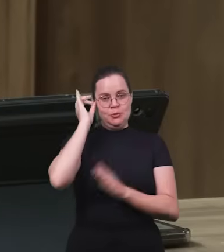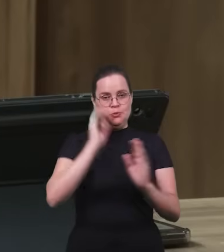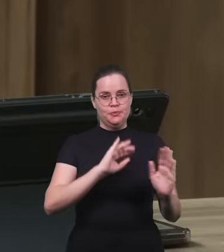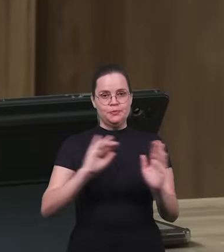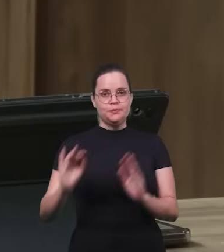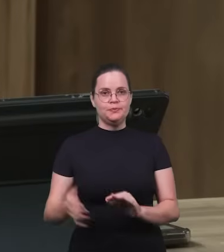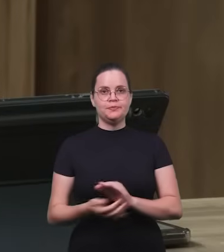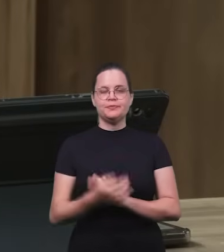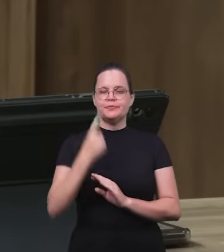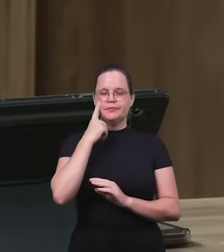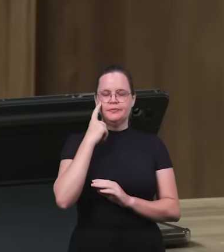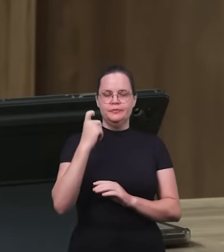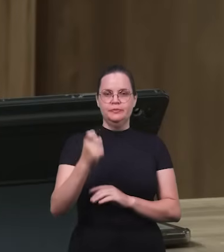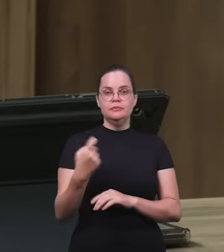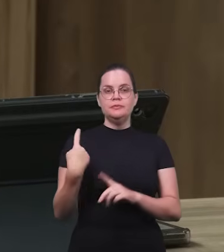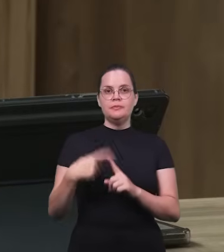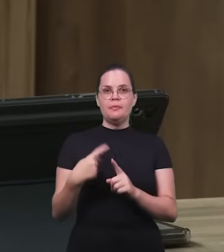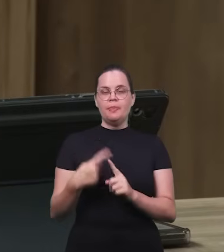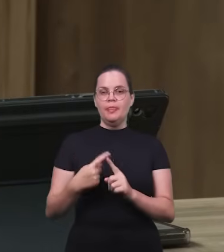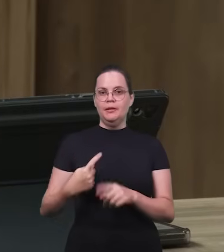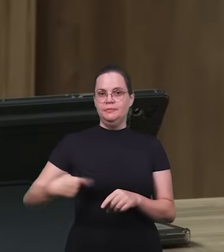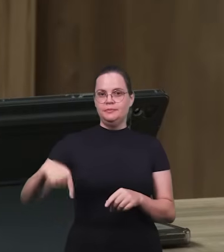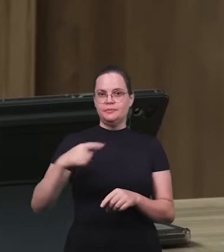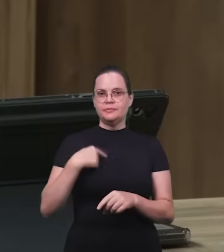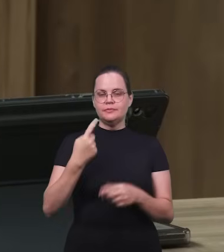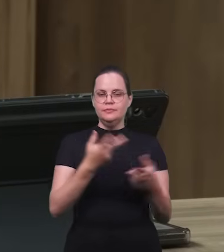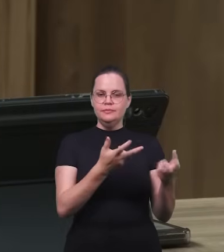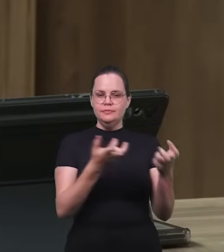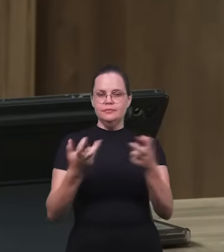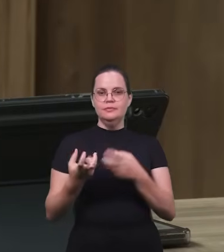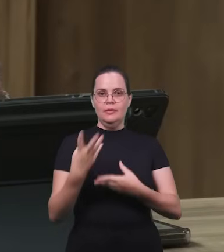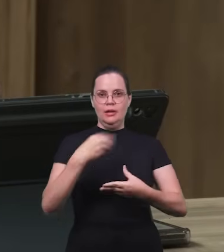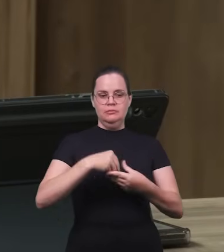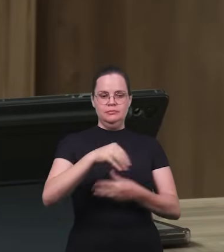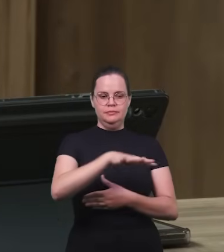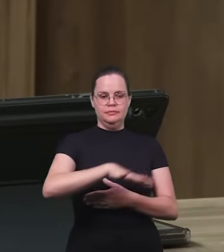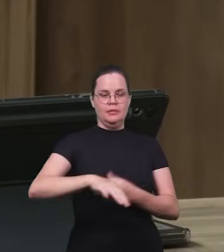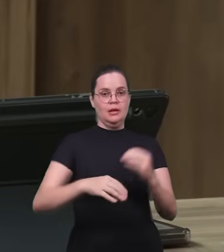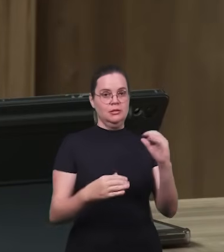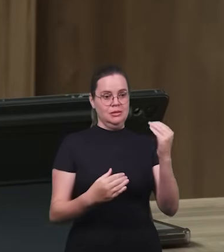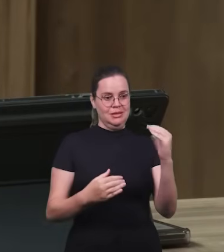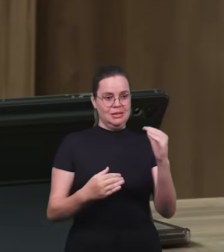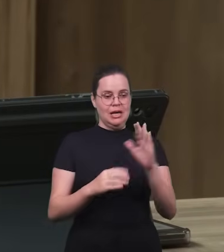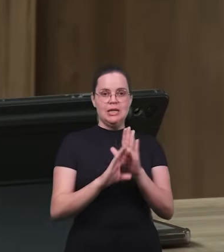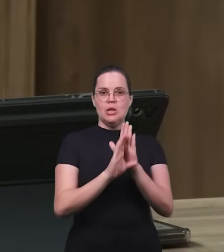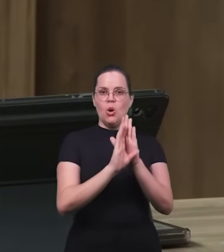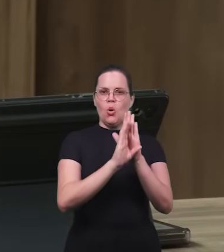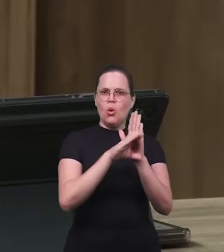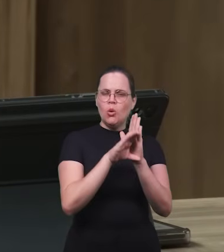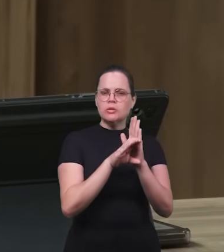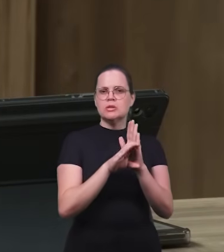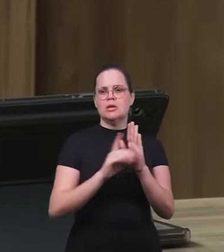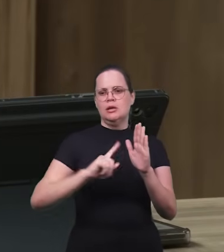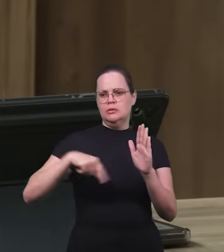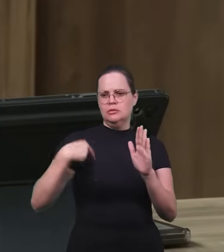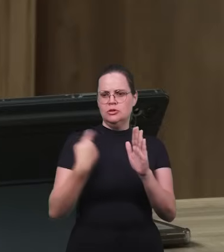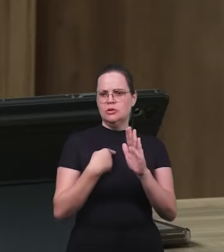interessante que dentro da ciência, dentro dos conceitos